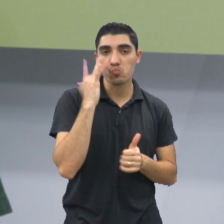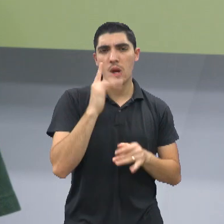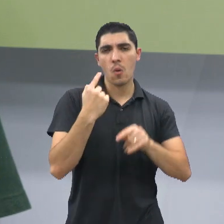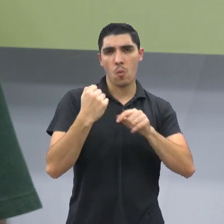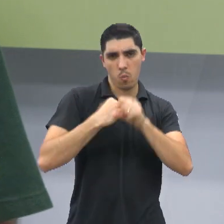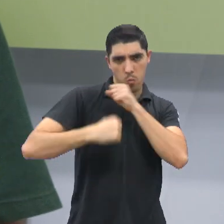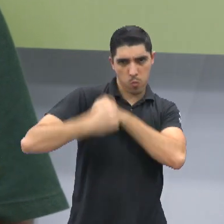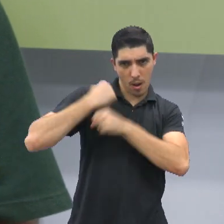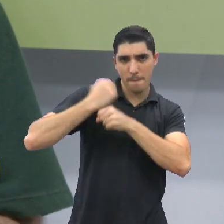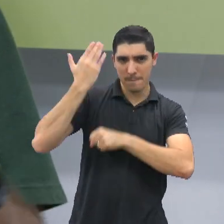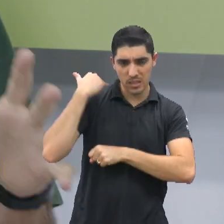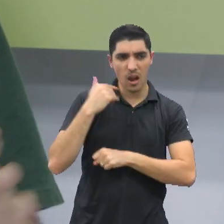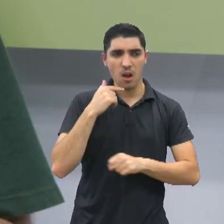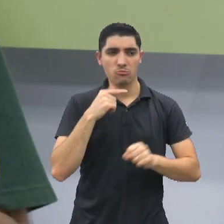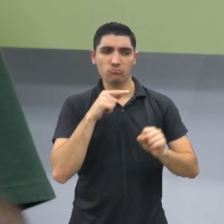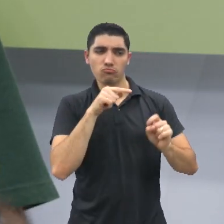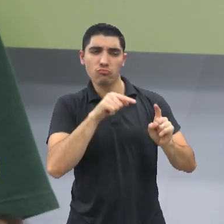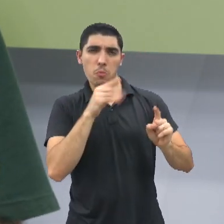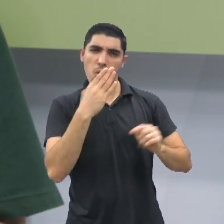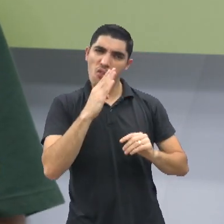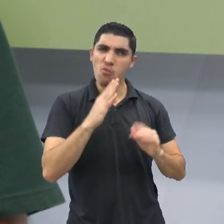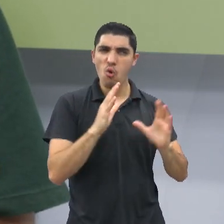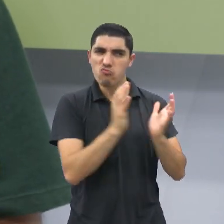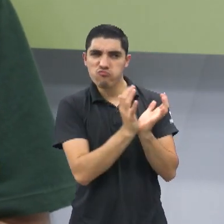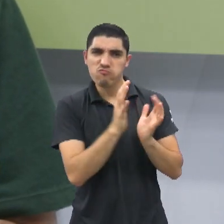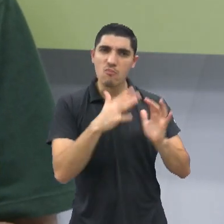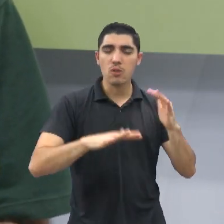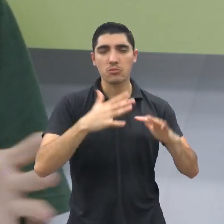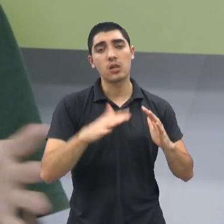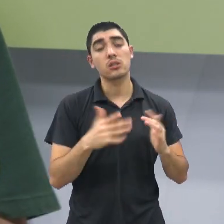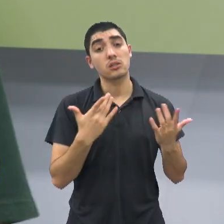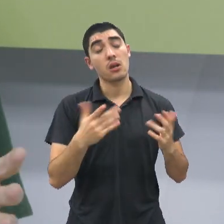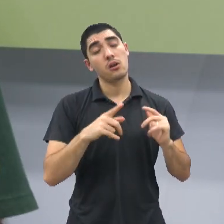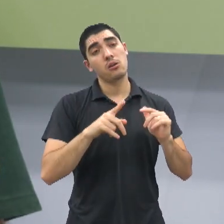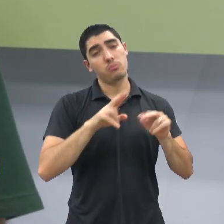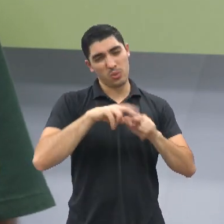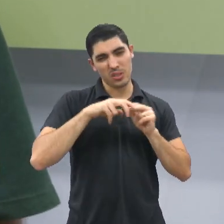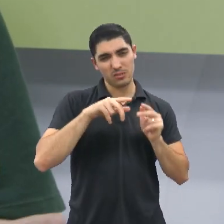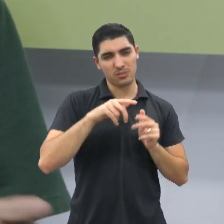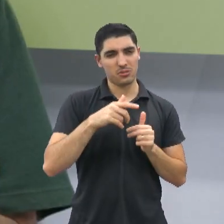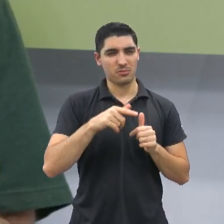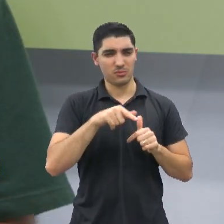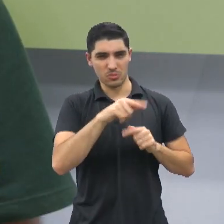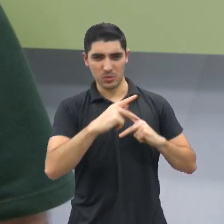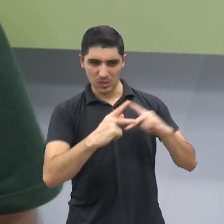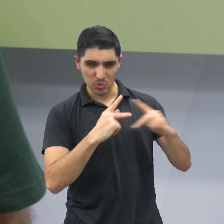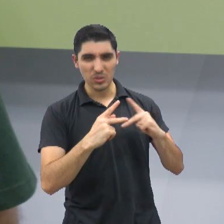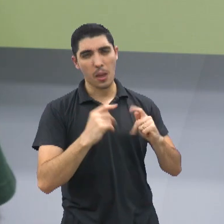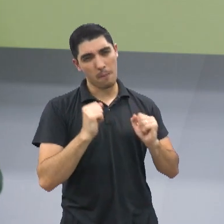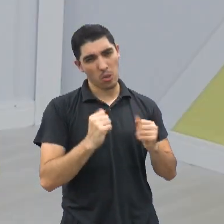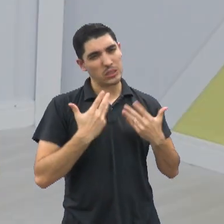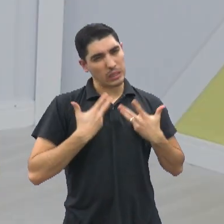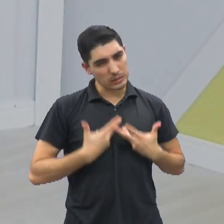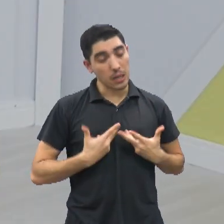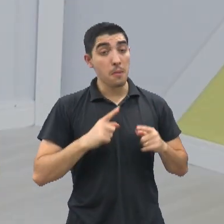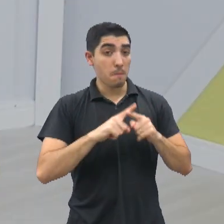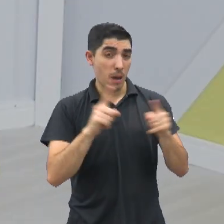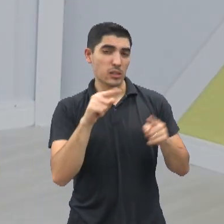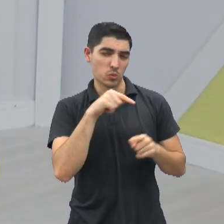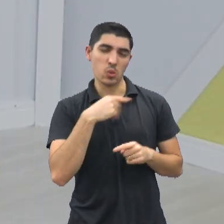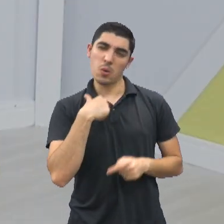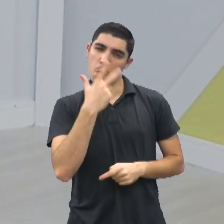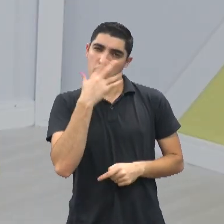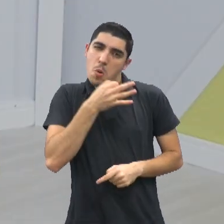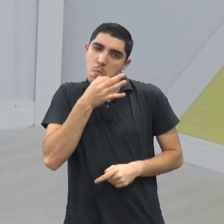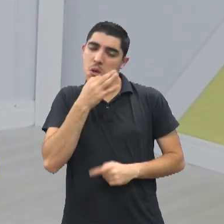pode eh Tirando o cansaço né Acho que o São José po deve deve ser mais time que o Botafogo Pois é Parabéns